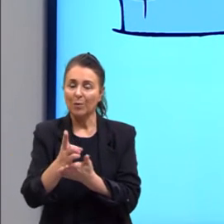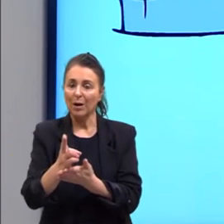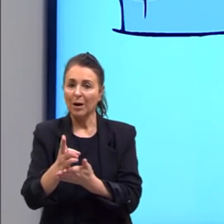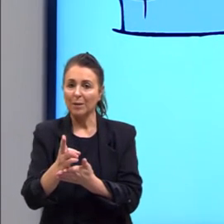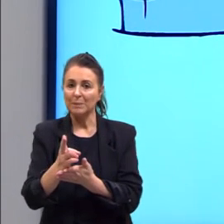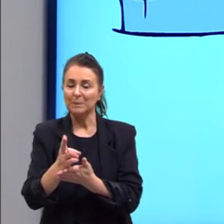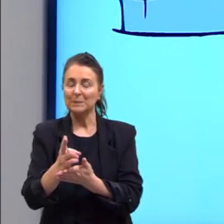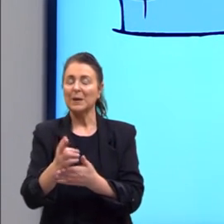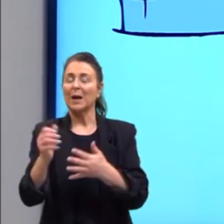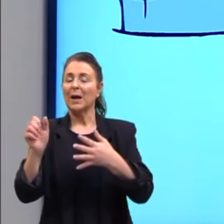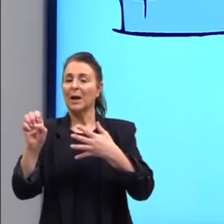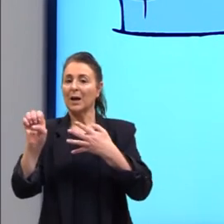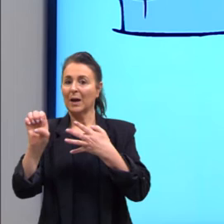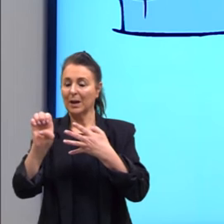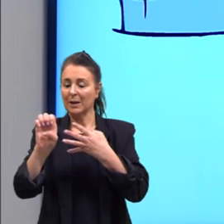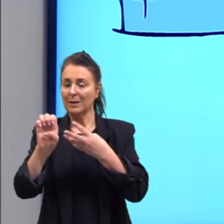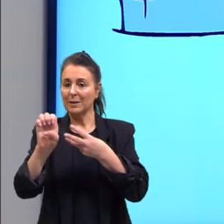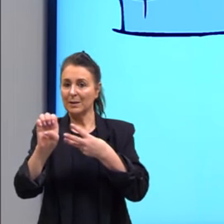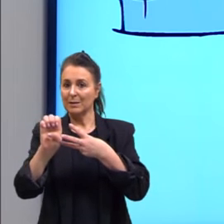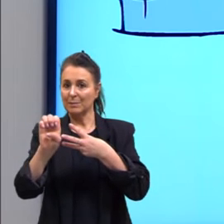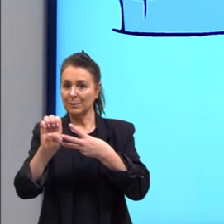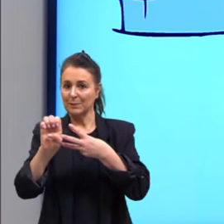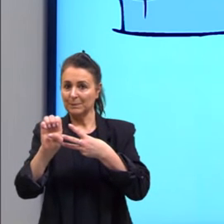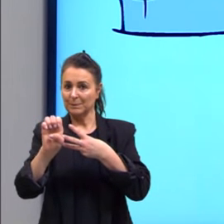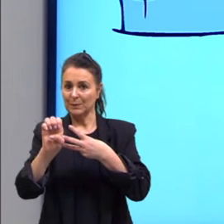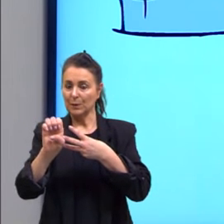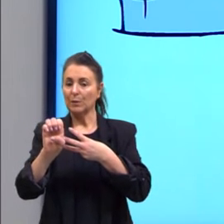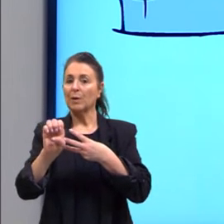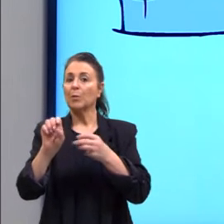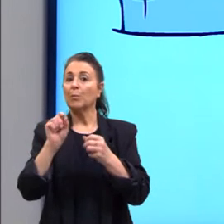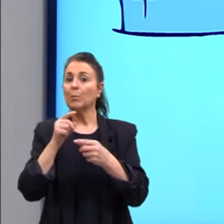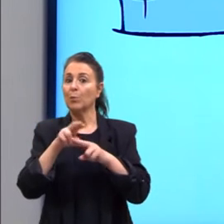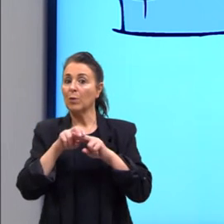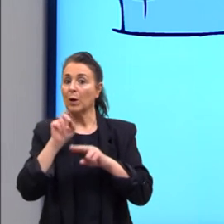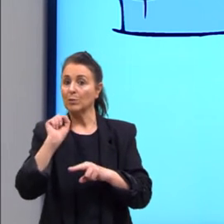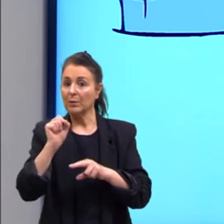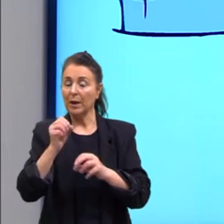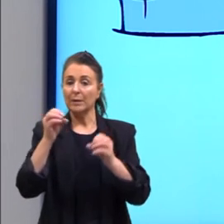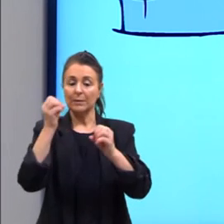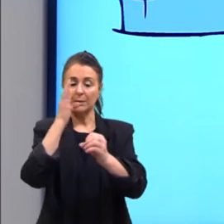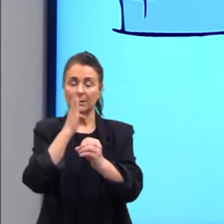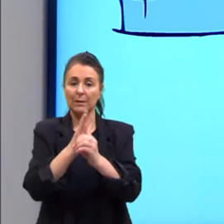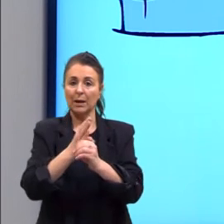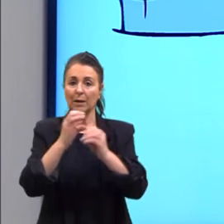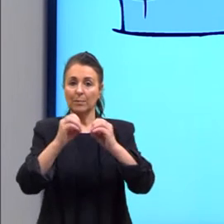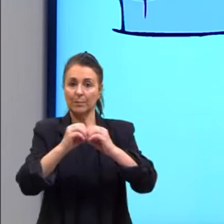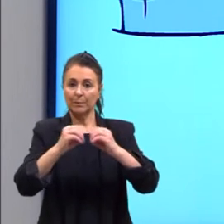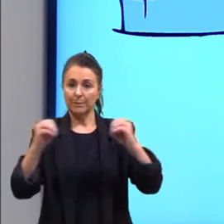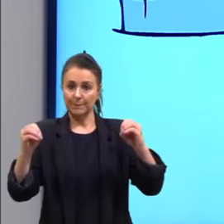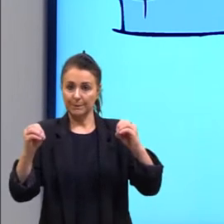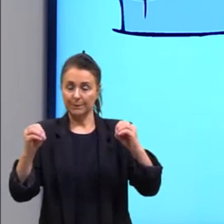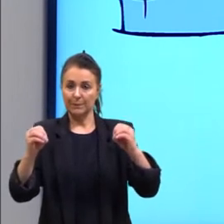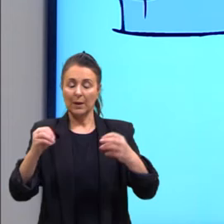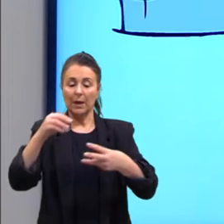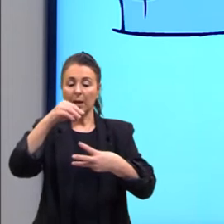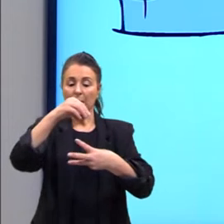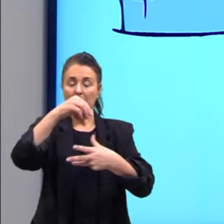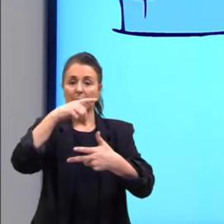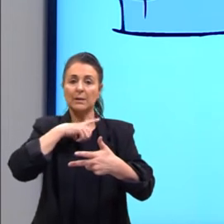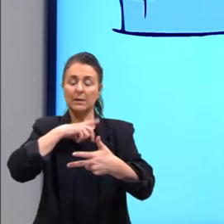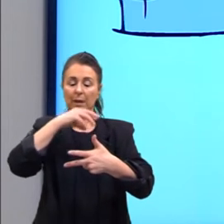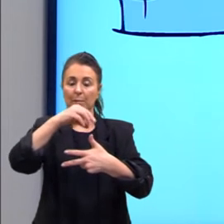tudo isso através da meiose tá então se tiver uma questão lá do Enem meio que pega-ratão